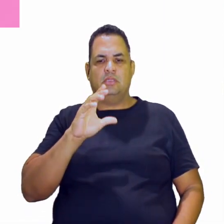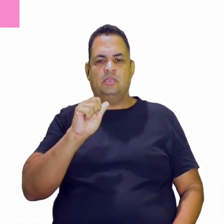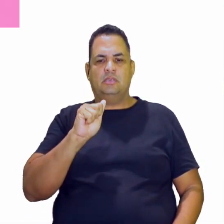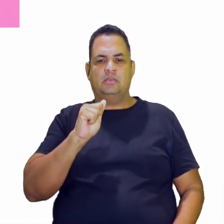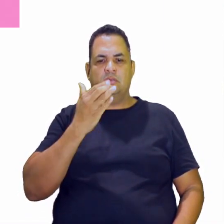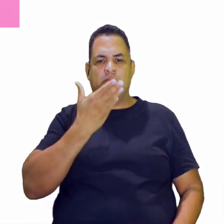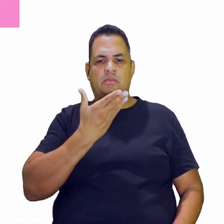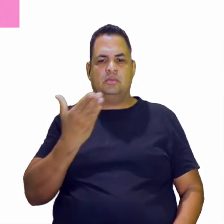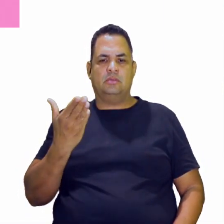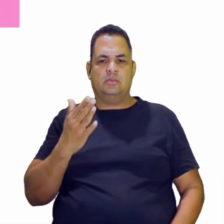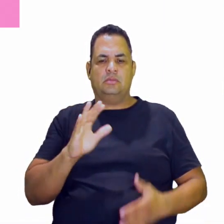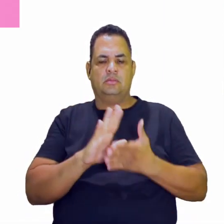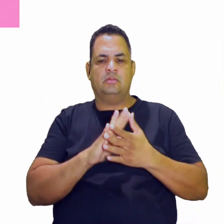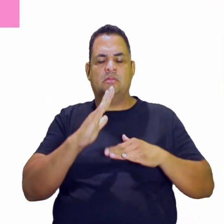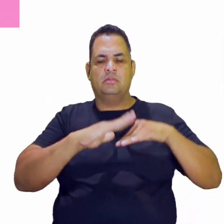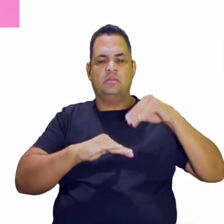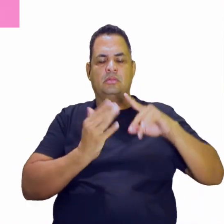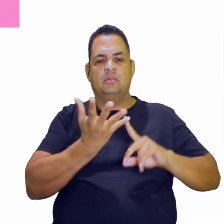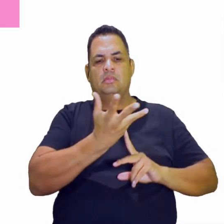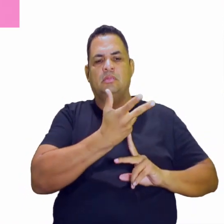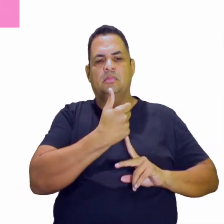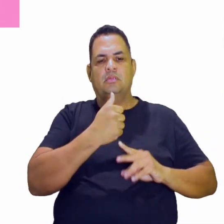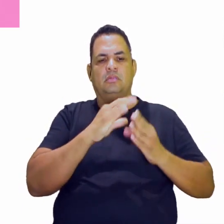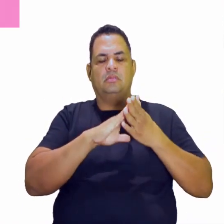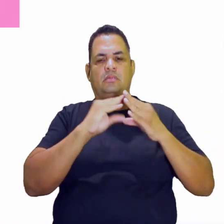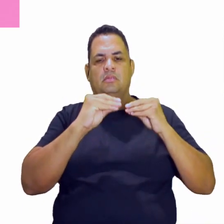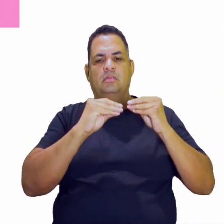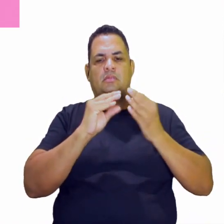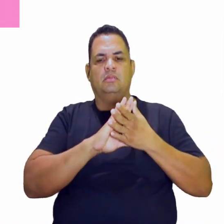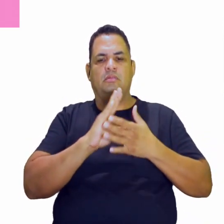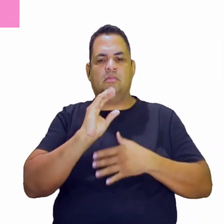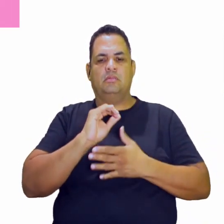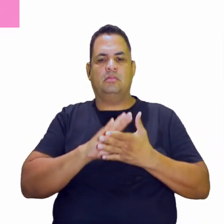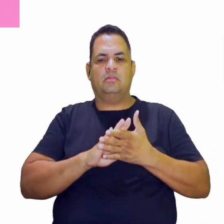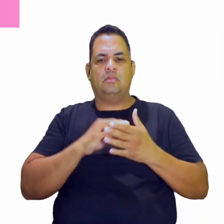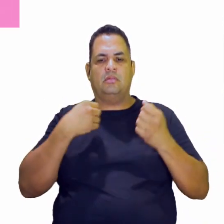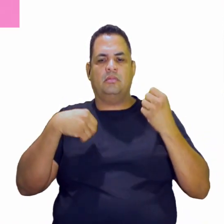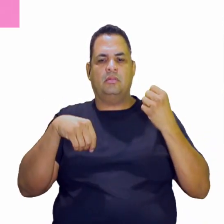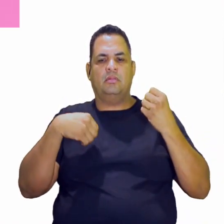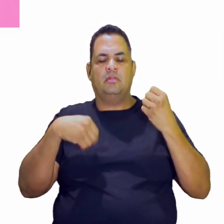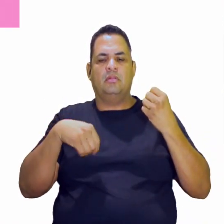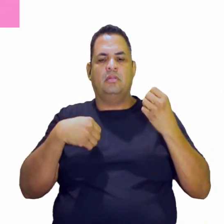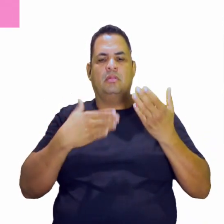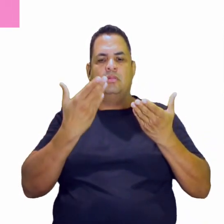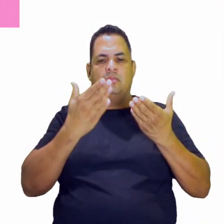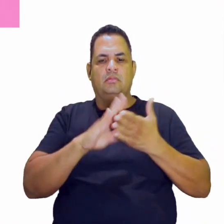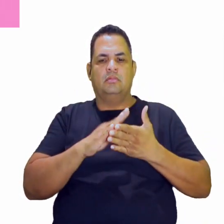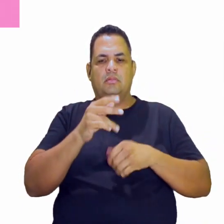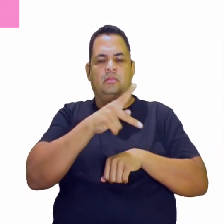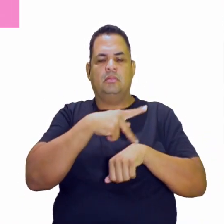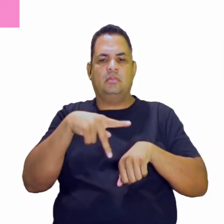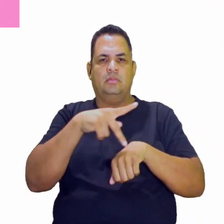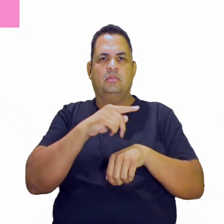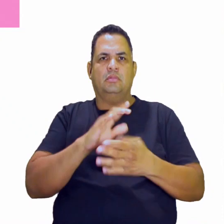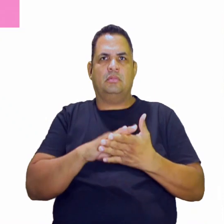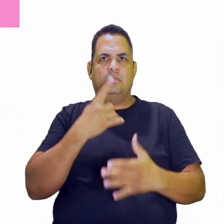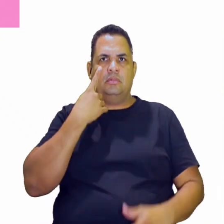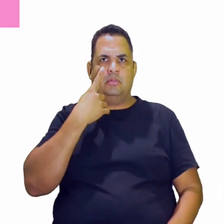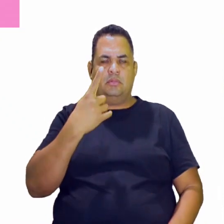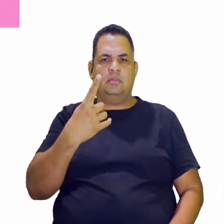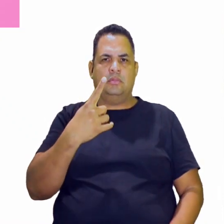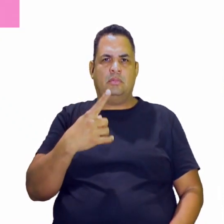é uma artista plástica mexicana. Ela é muito visível aqui